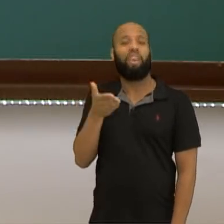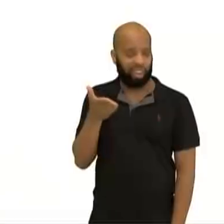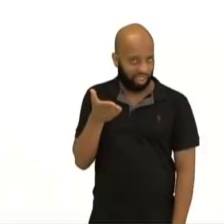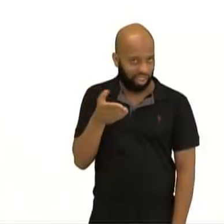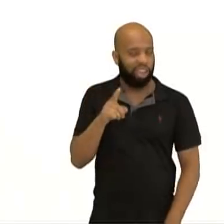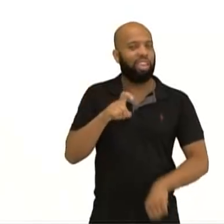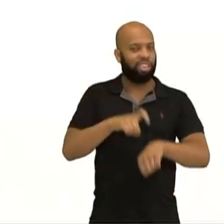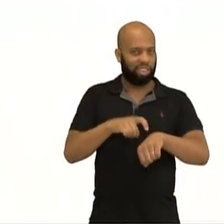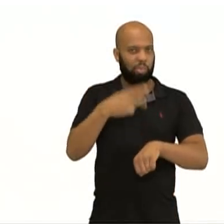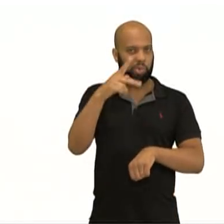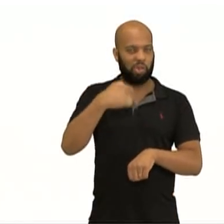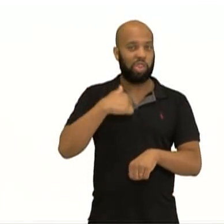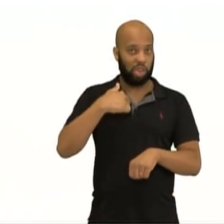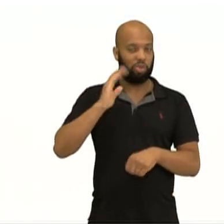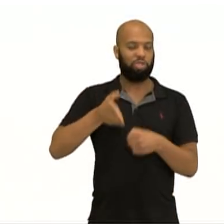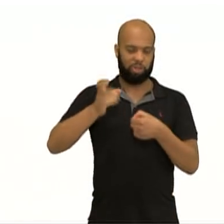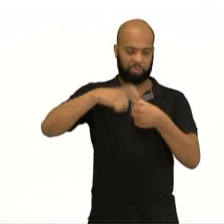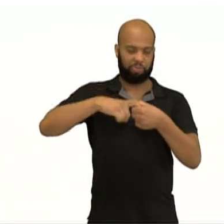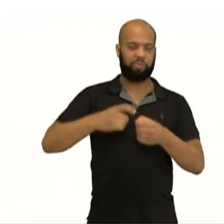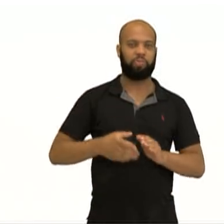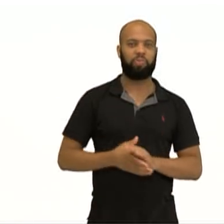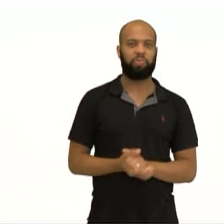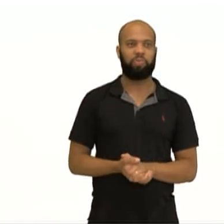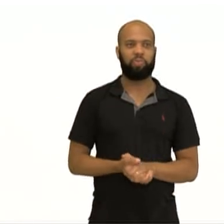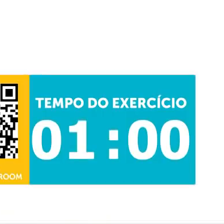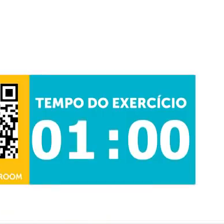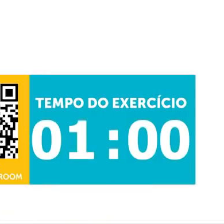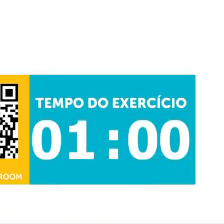Tempo para vocês e a gente já volta.